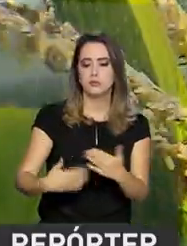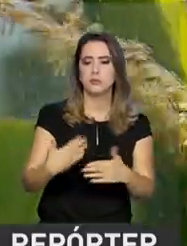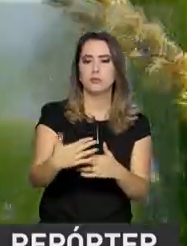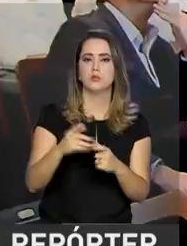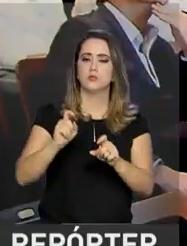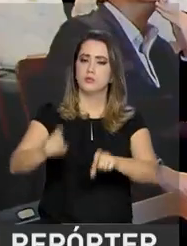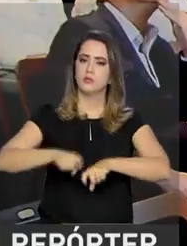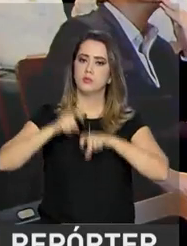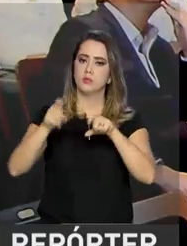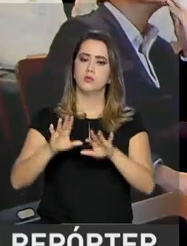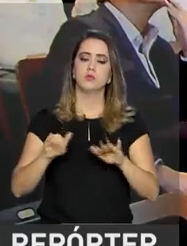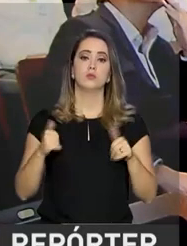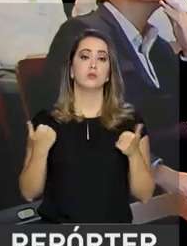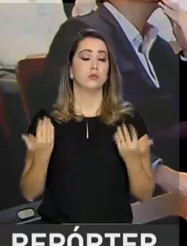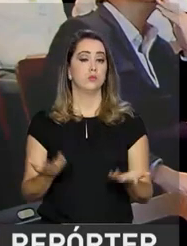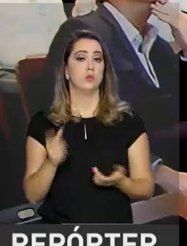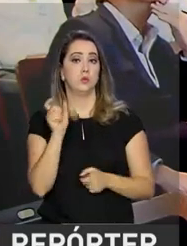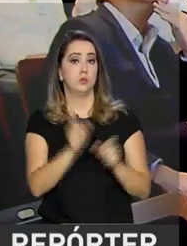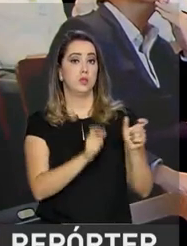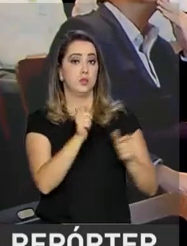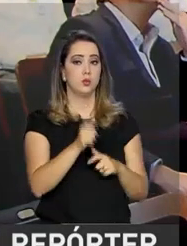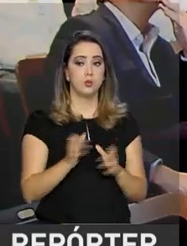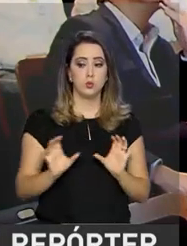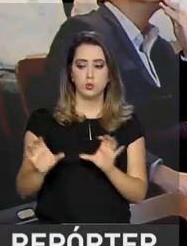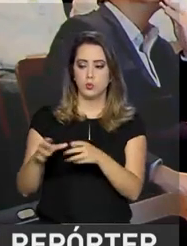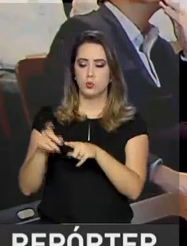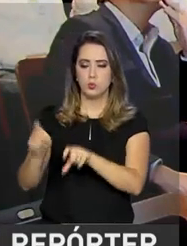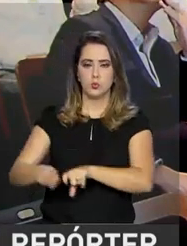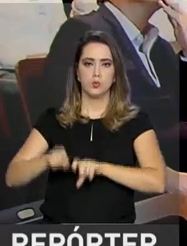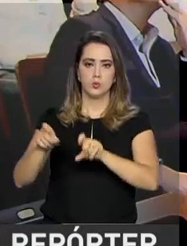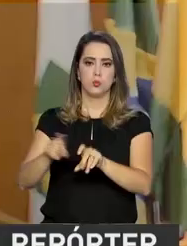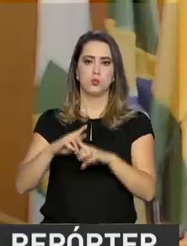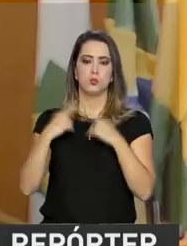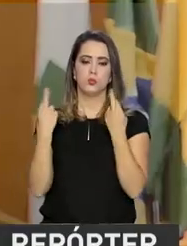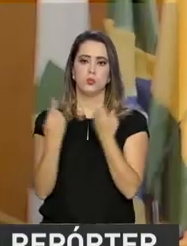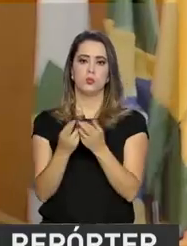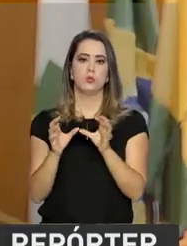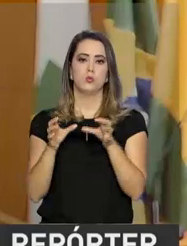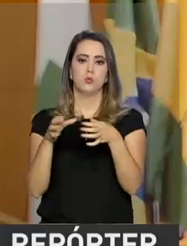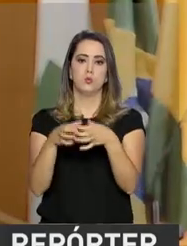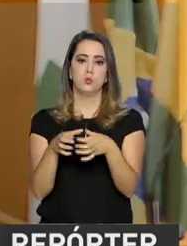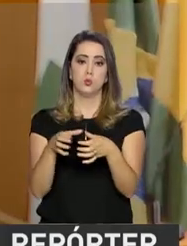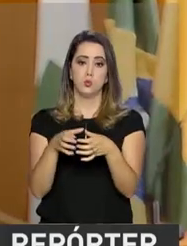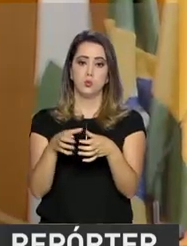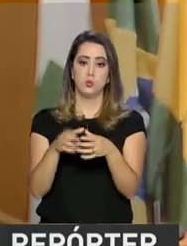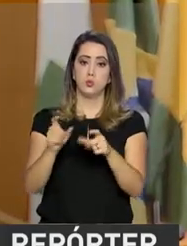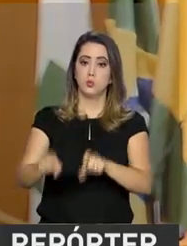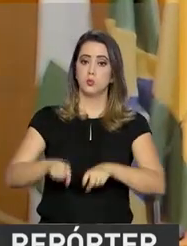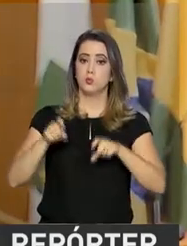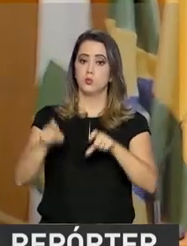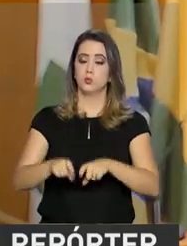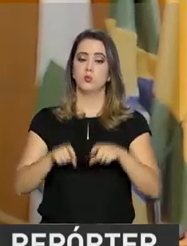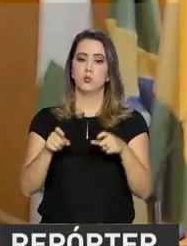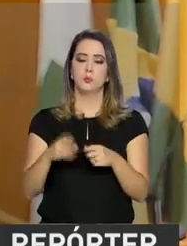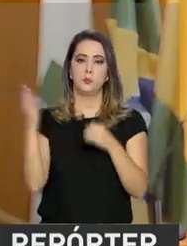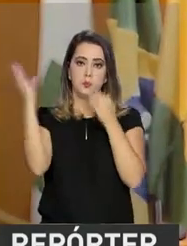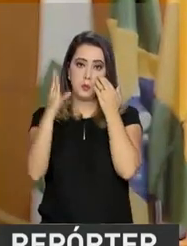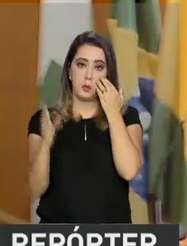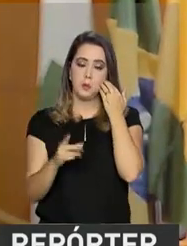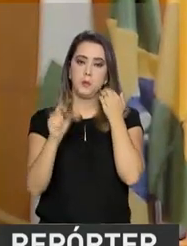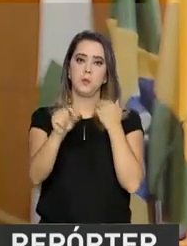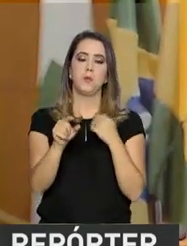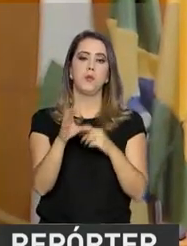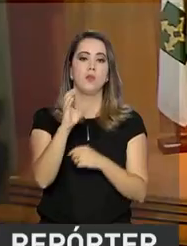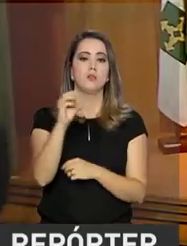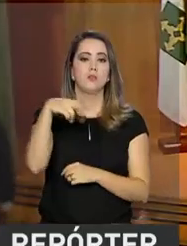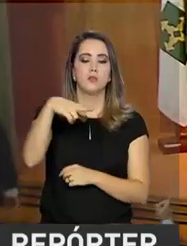agrícola por isso pesquisadores e produtores rurais foram reunidos pela confederação de agricultura e pecuária do brasil a